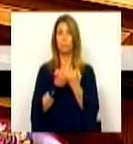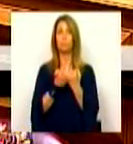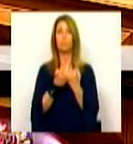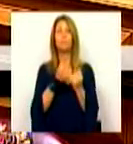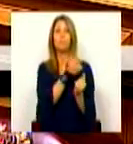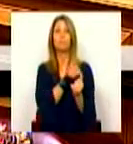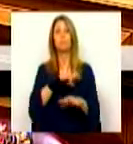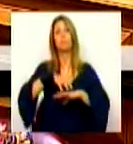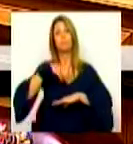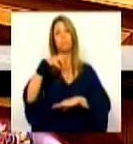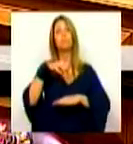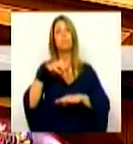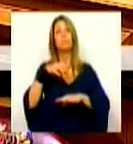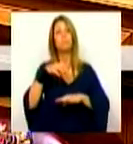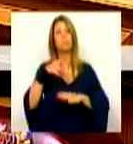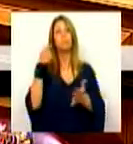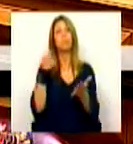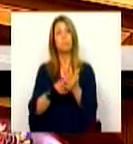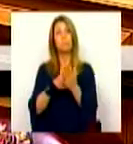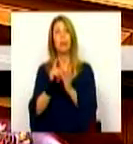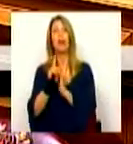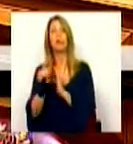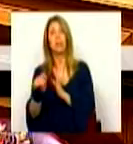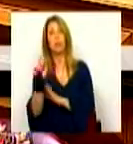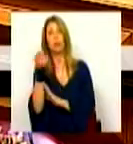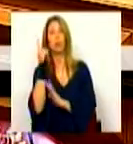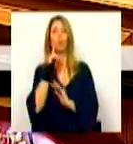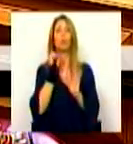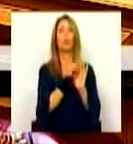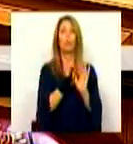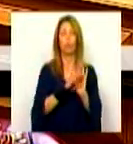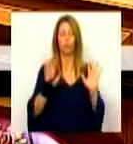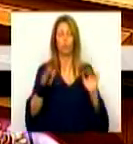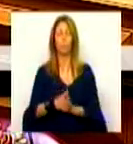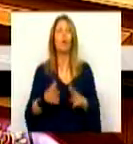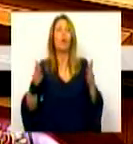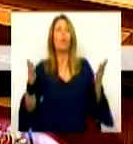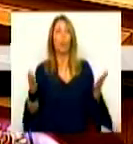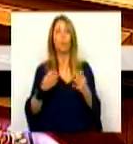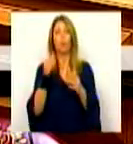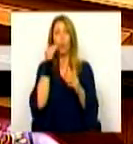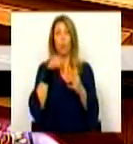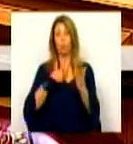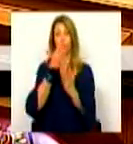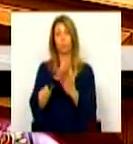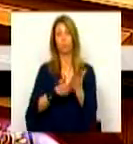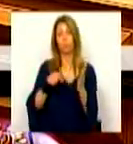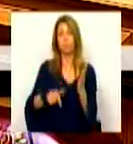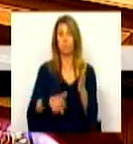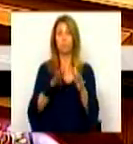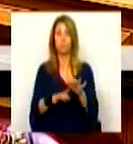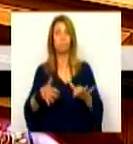prediais, sejam tributados à saída e não no fundo. Todavia, e uma vez que o diploma está aqui no